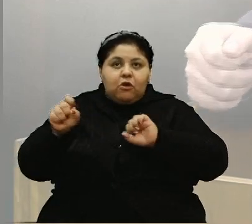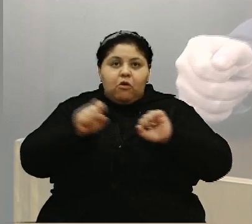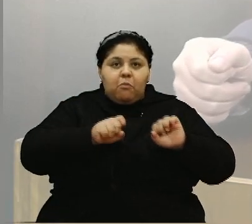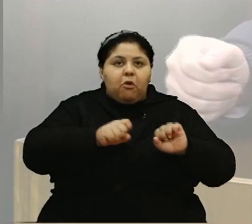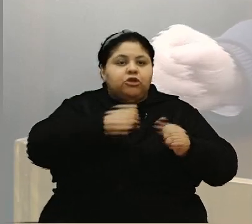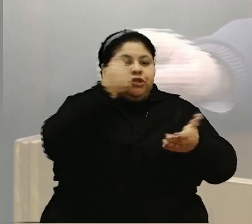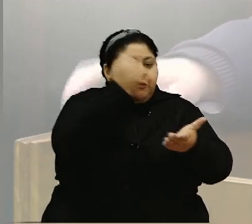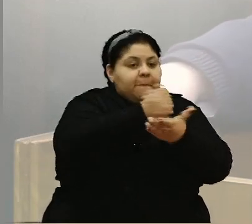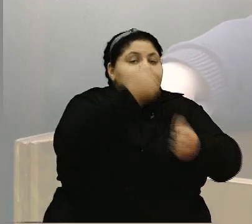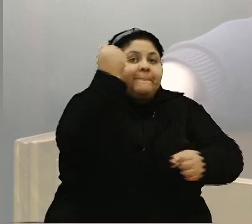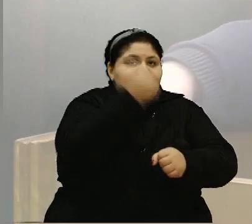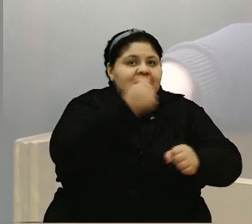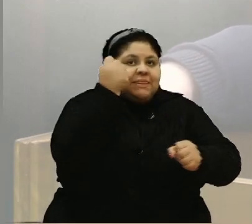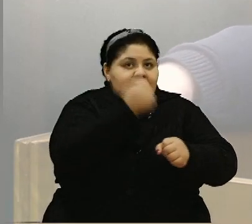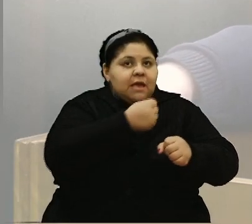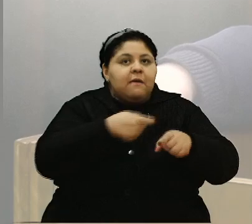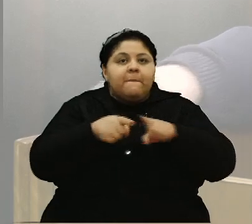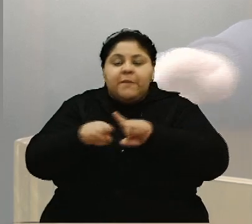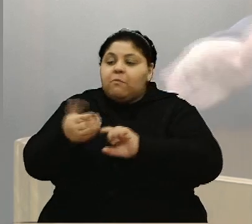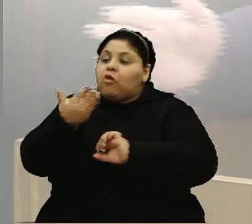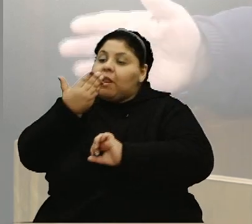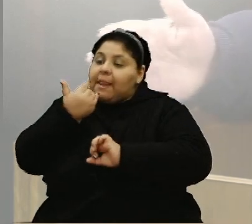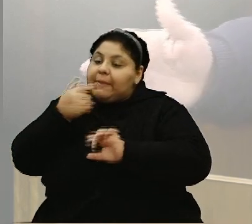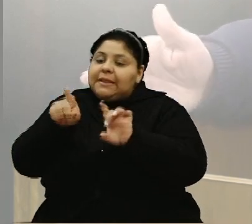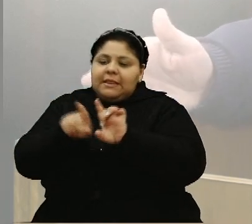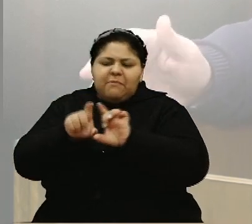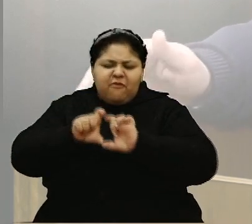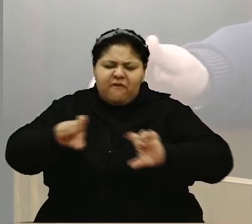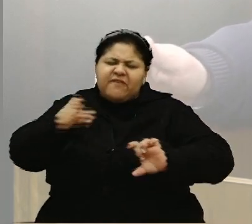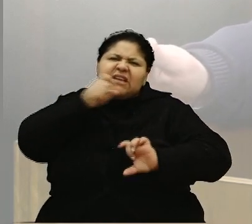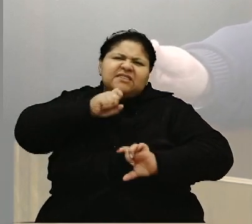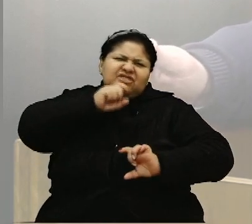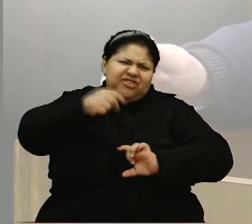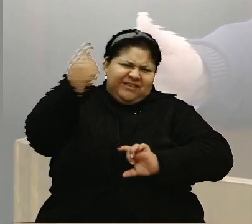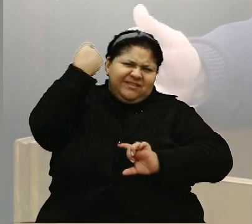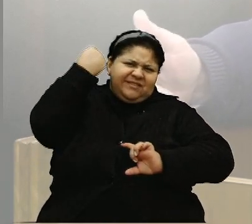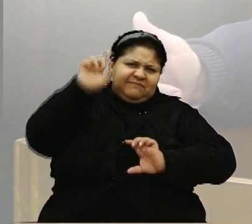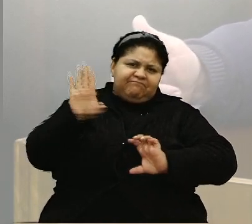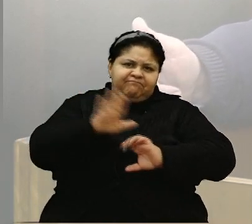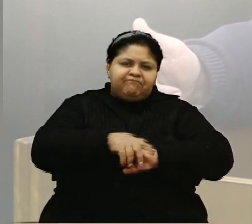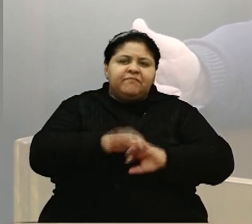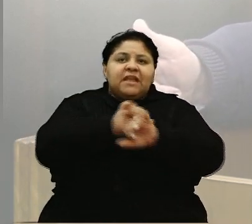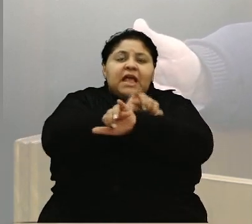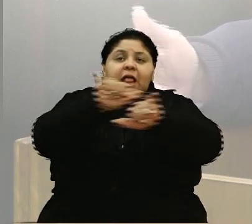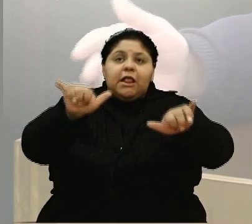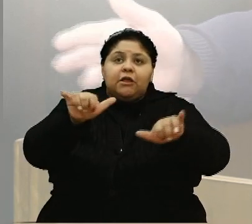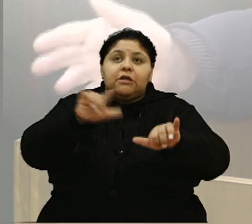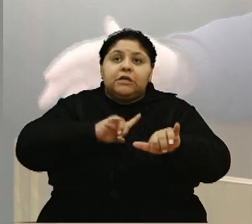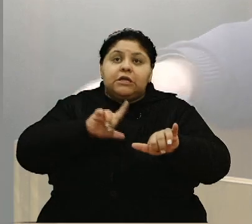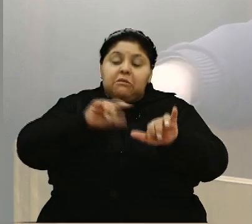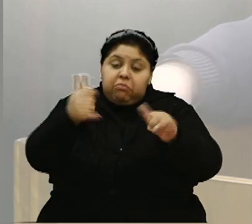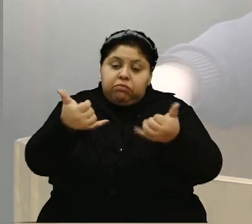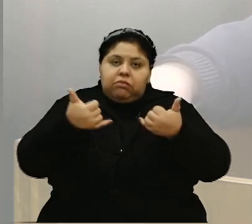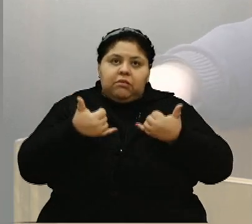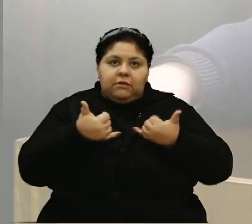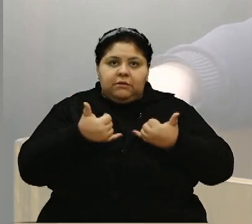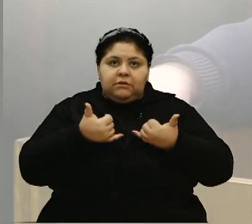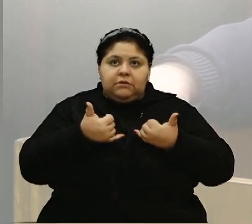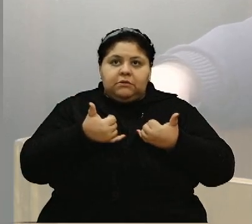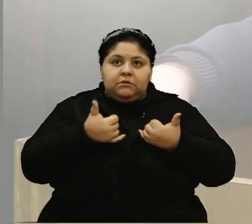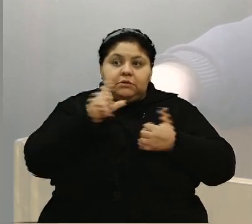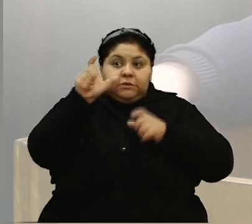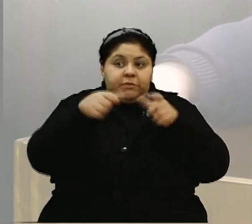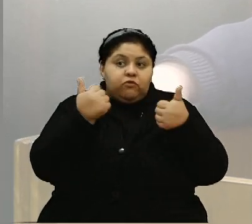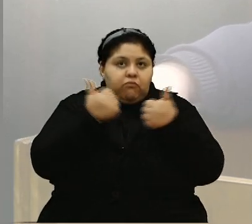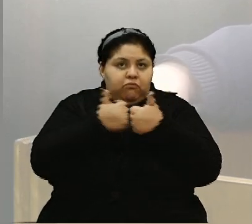mas também tem que alimentar. Num sentido de que as notícias que tenho tido de pessoas próximas da